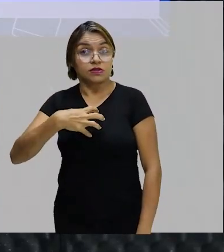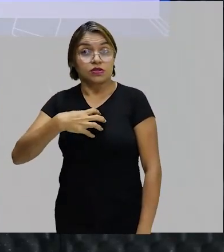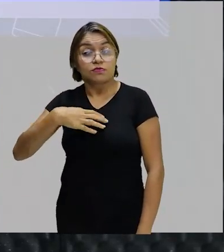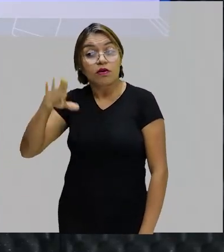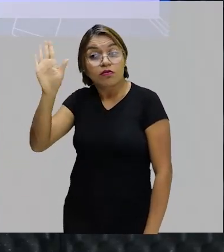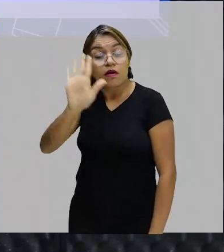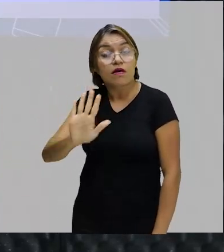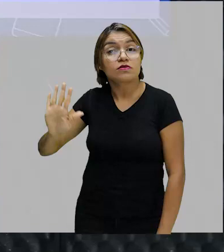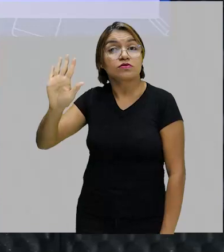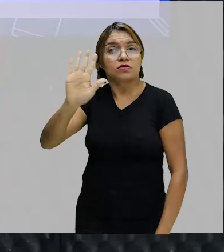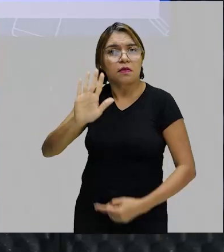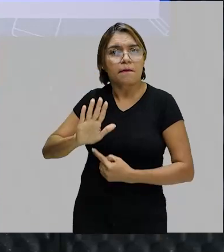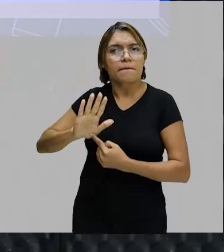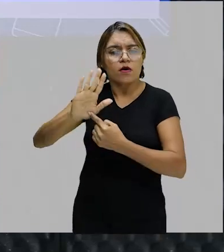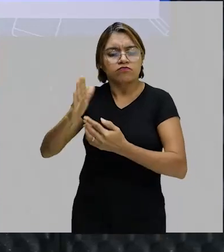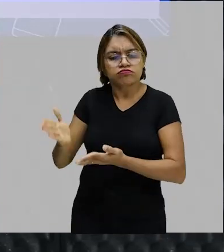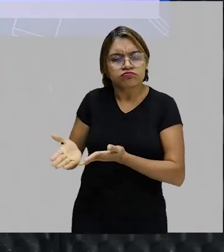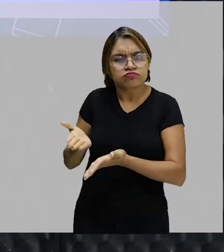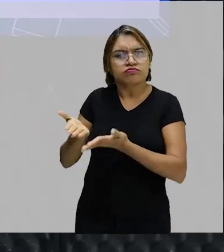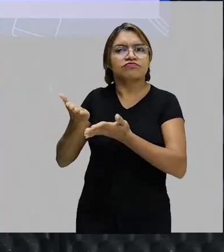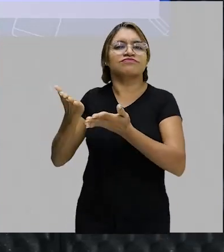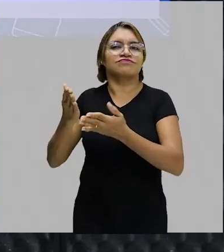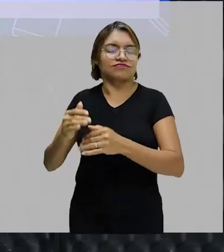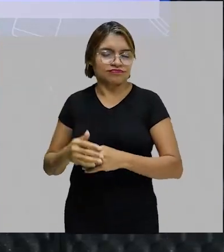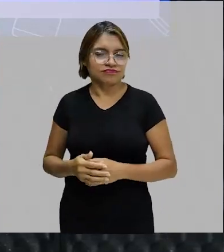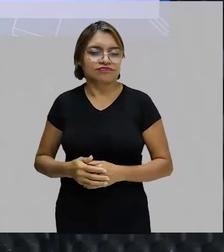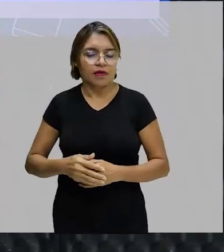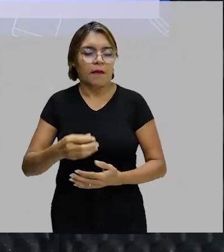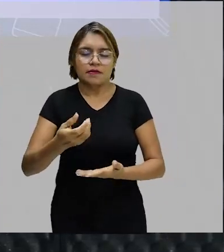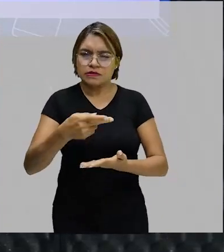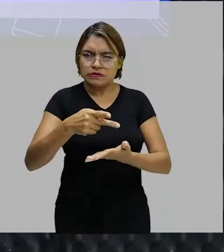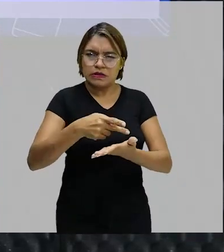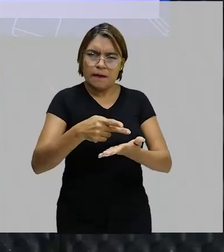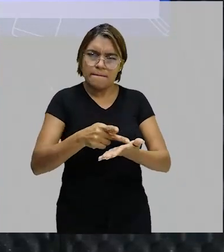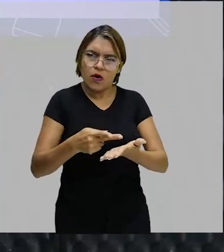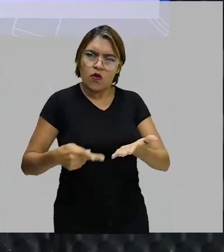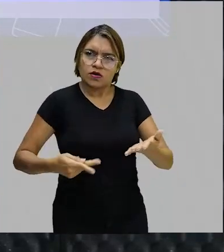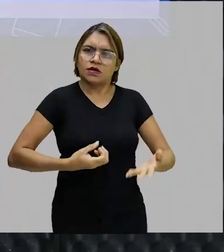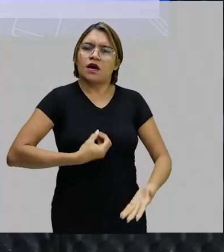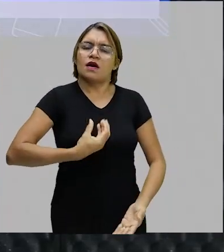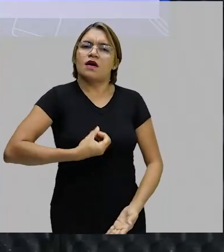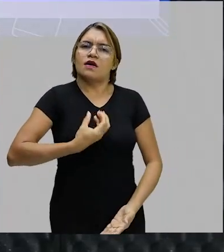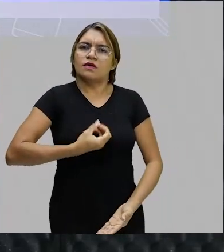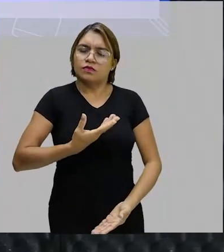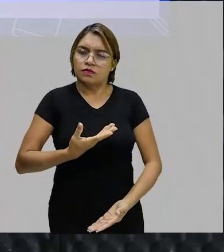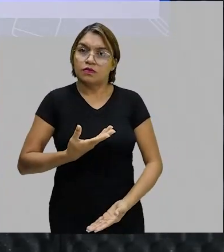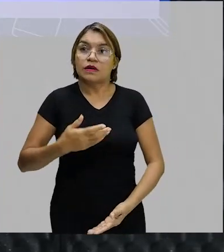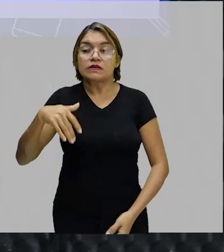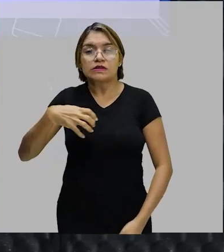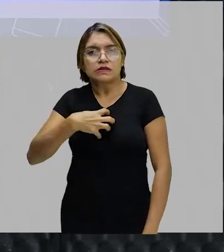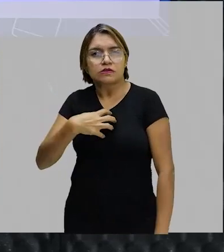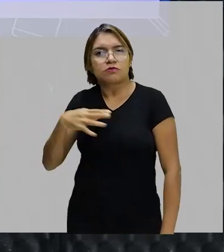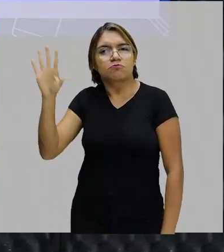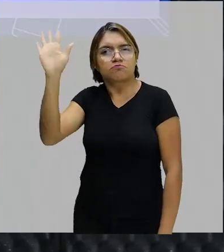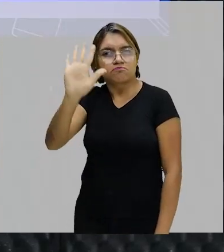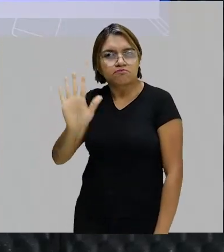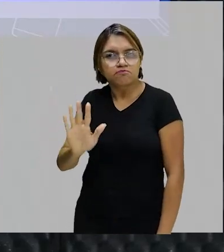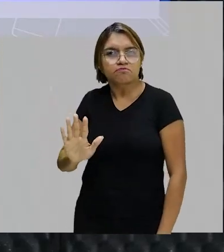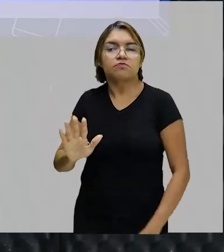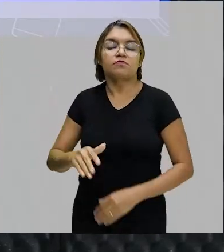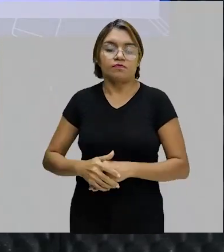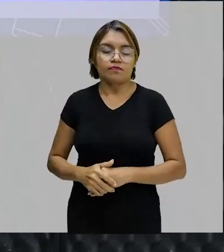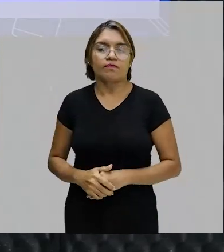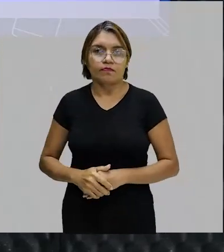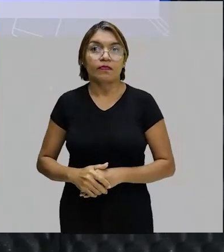muito grande, ele exalta isso nas poesias, ele deixa essa questão do sentimento nacionalista bem forte nas poesias dele,